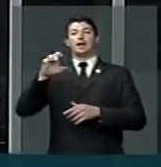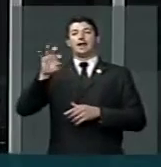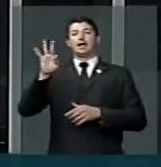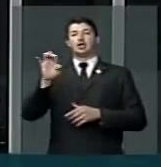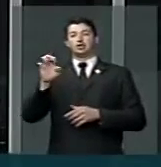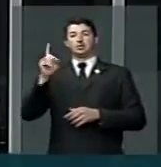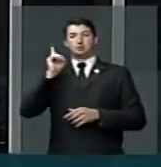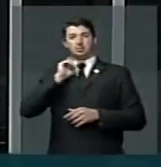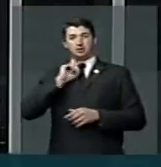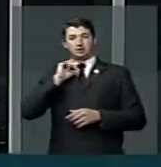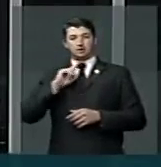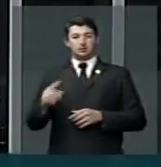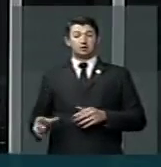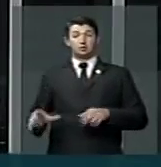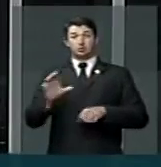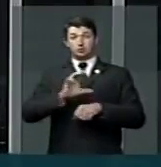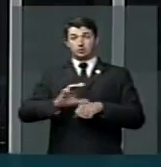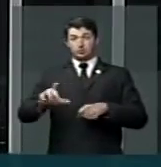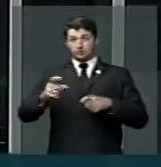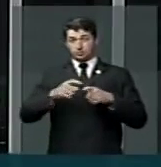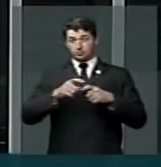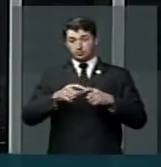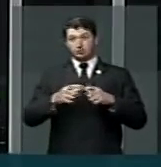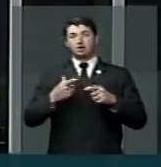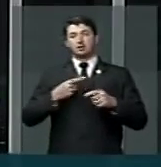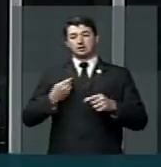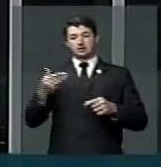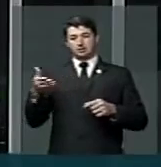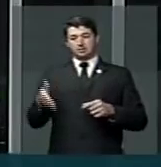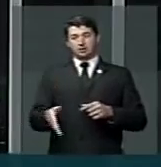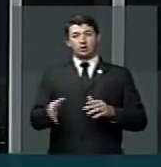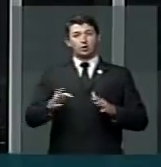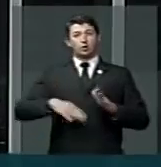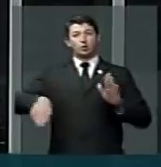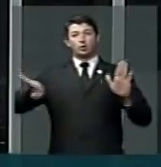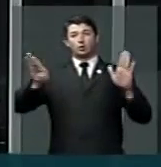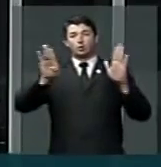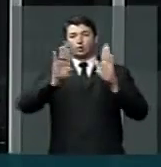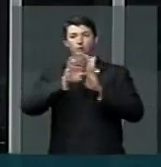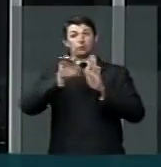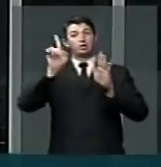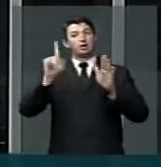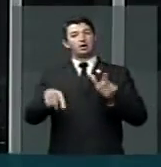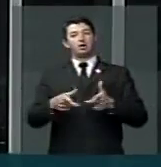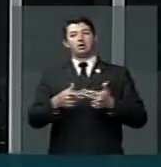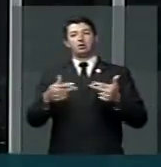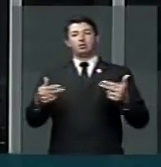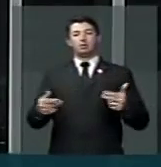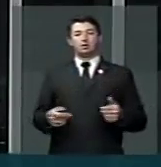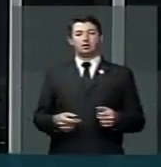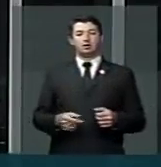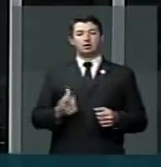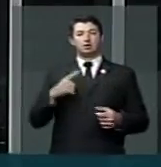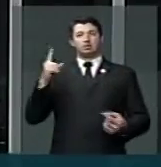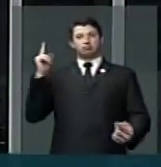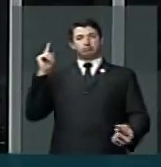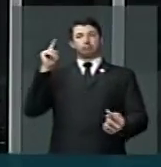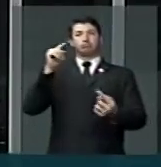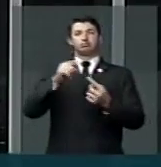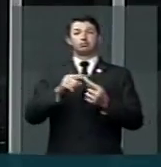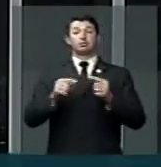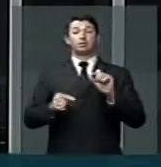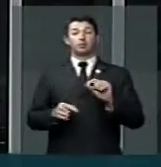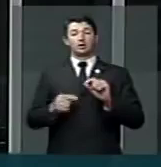senhor presidente, o curso de medicina está presente em todas. Isso é algo que vai ao encontro